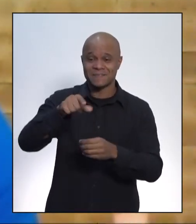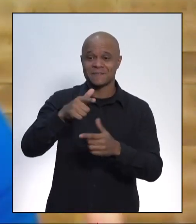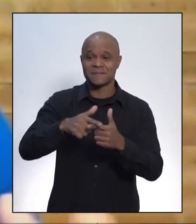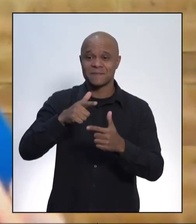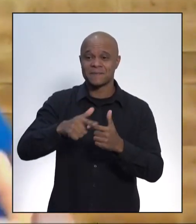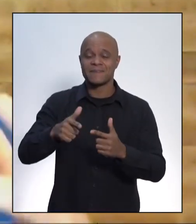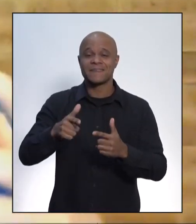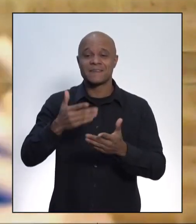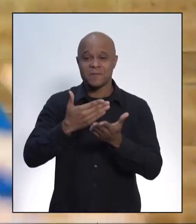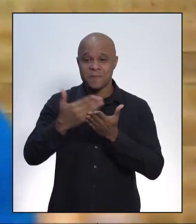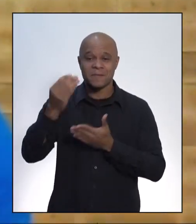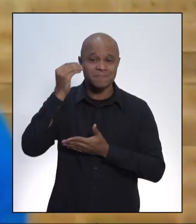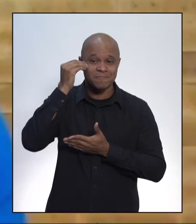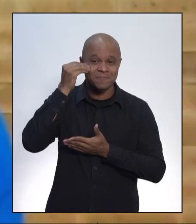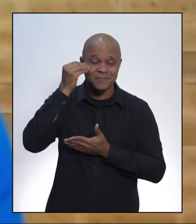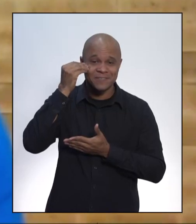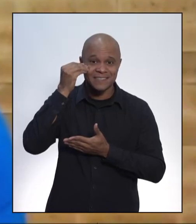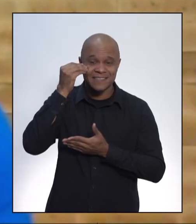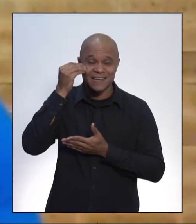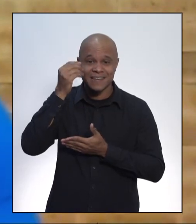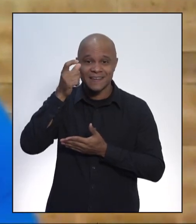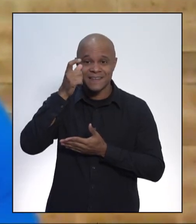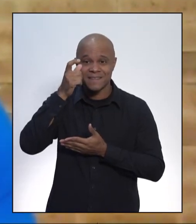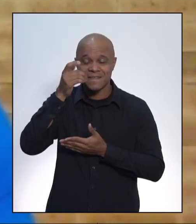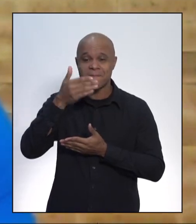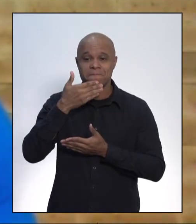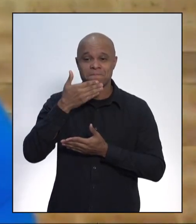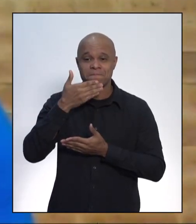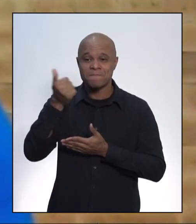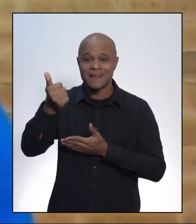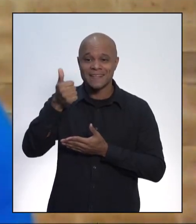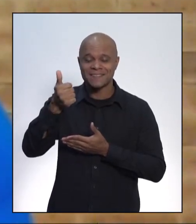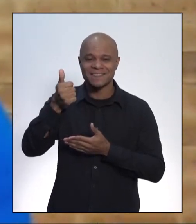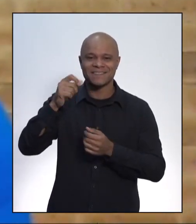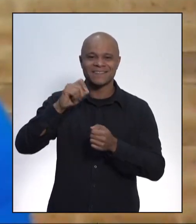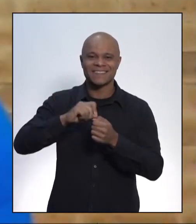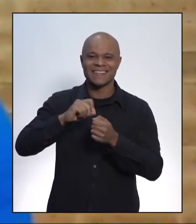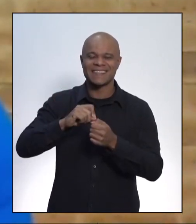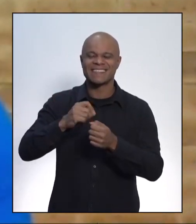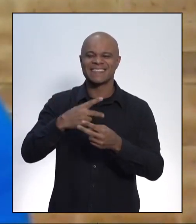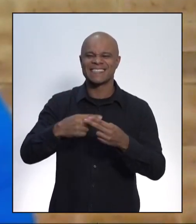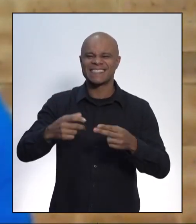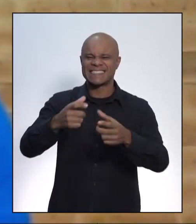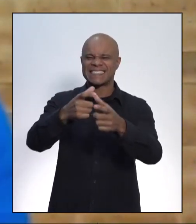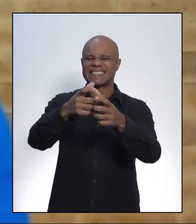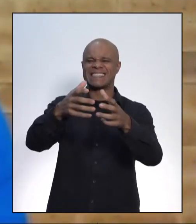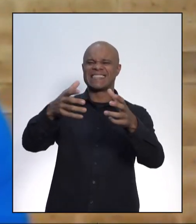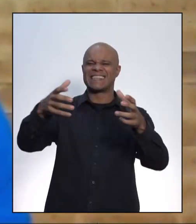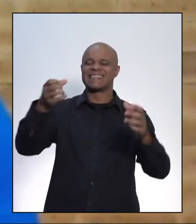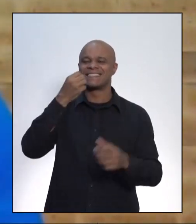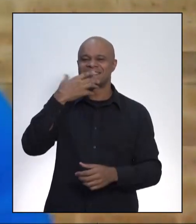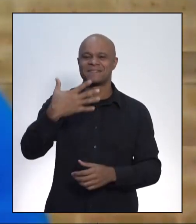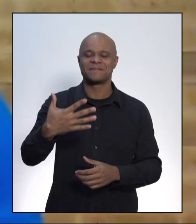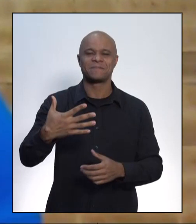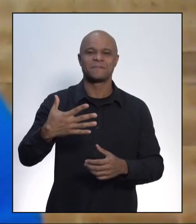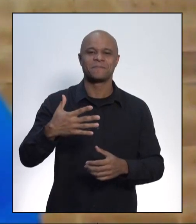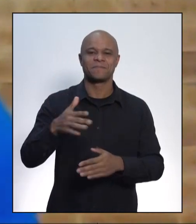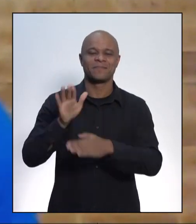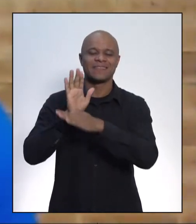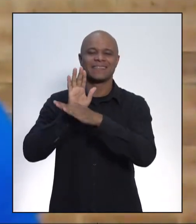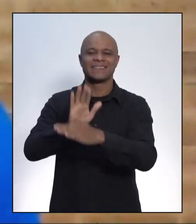momentos que nascem oportunidades que a gente pode fazer coisas grandes aí, boas, para impactar